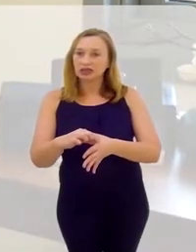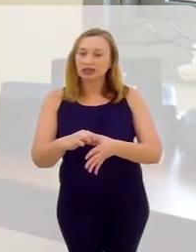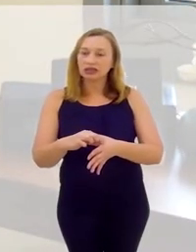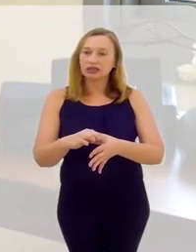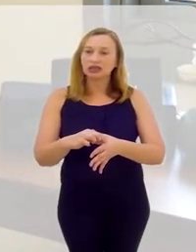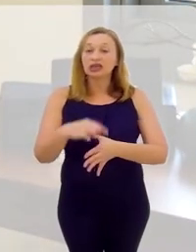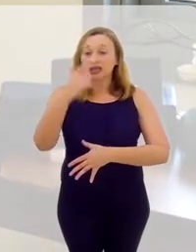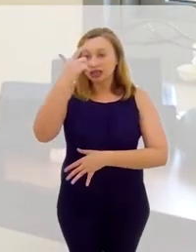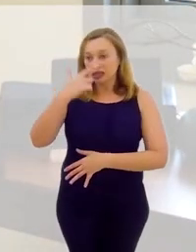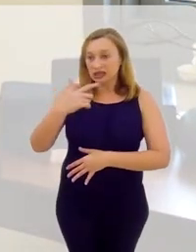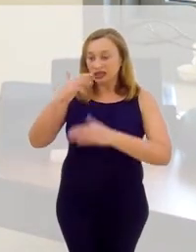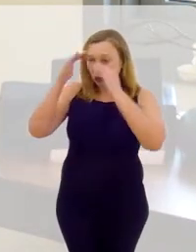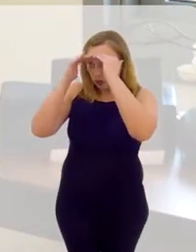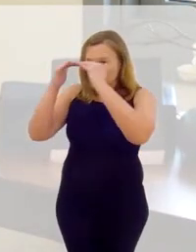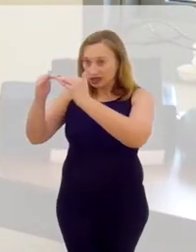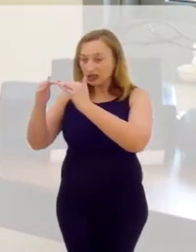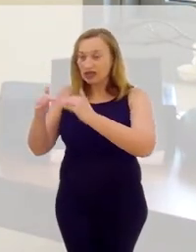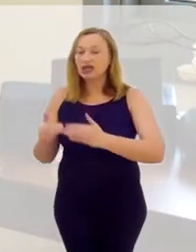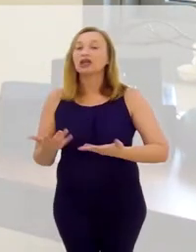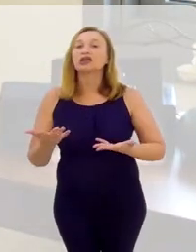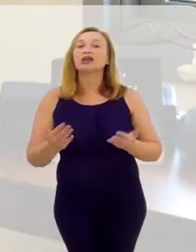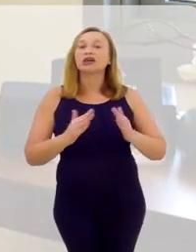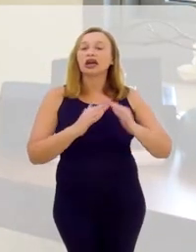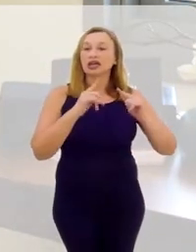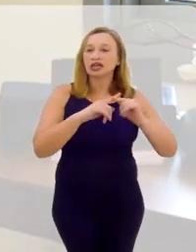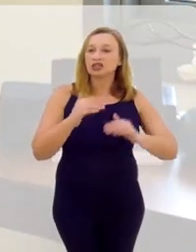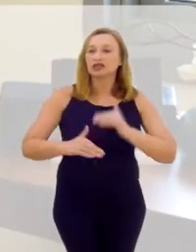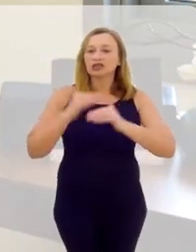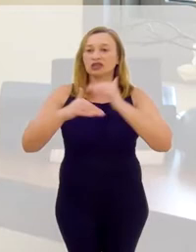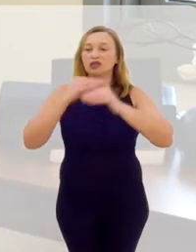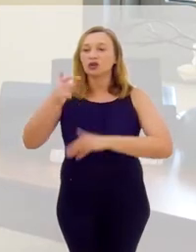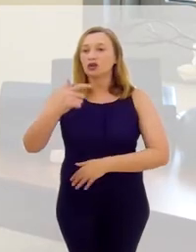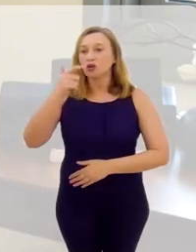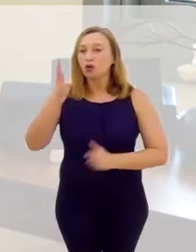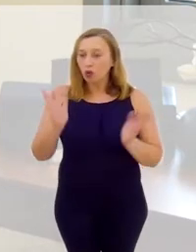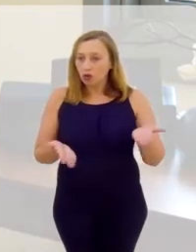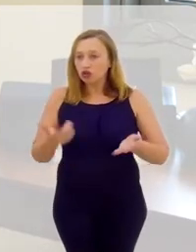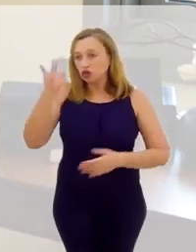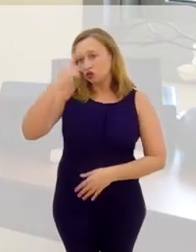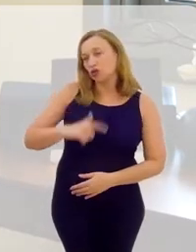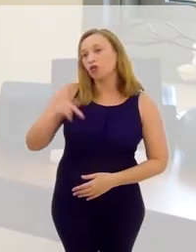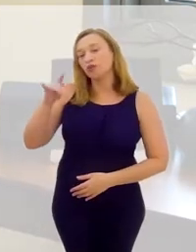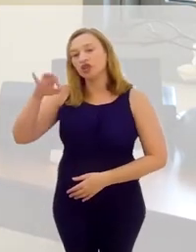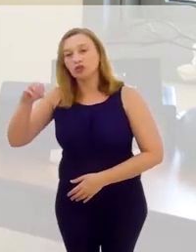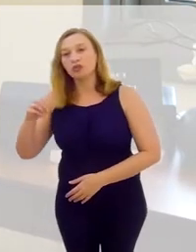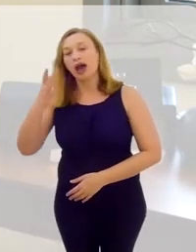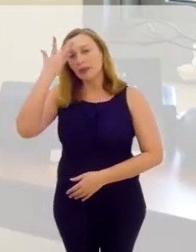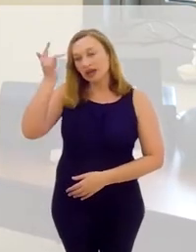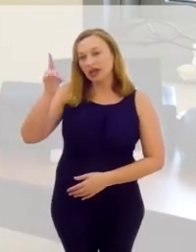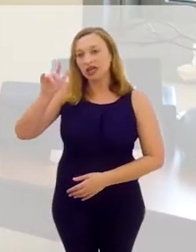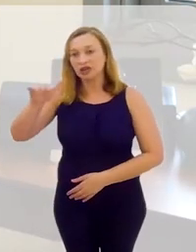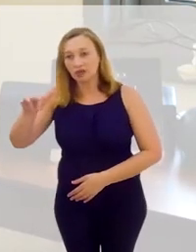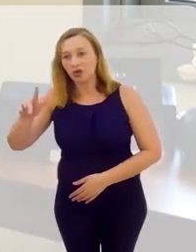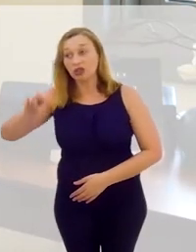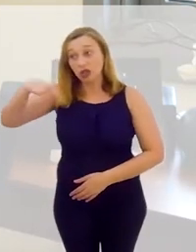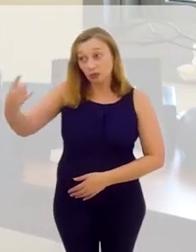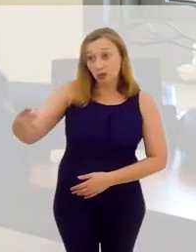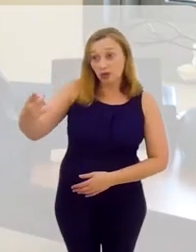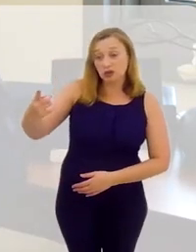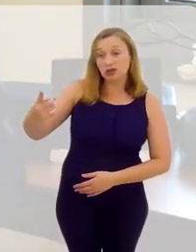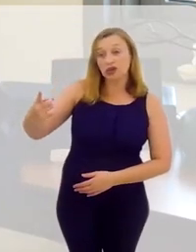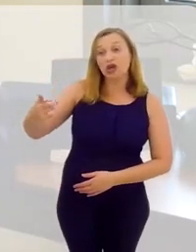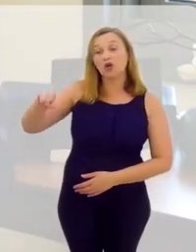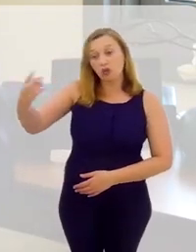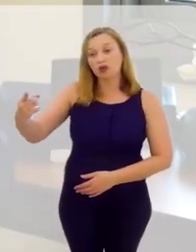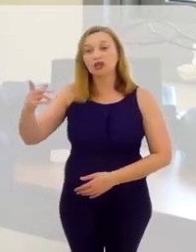líder, como liderado. E é dessa forma que a igreja então vai evoluindo. Hoje eu sou bispo, amanhã é meu irmão que é meu bispo, e